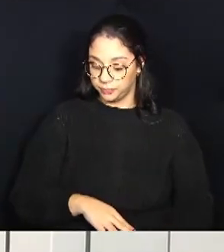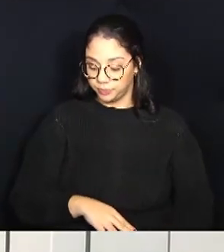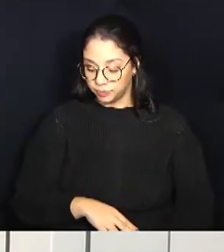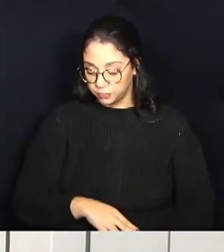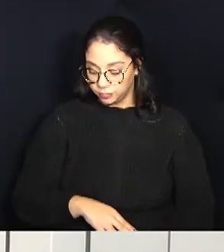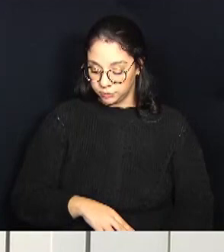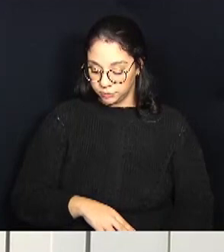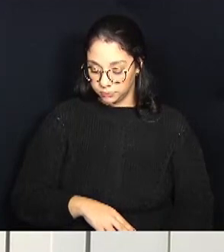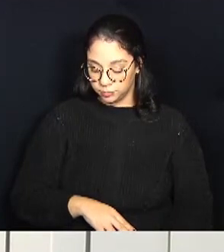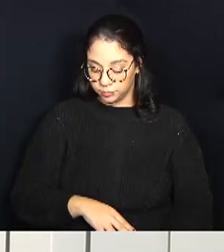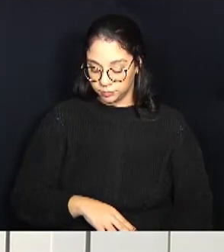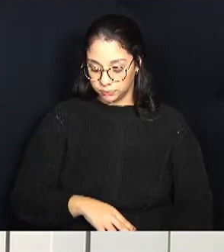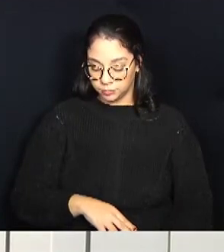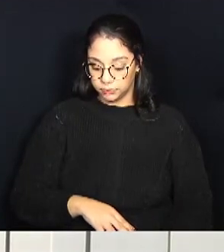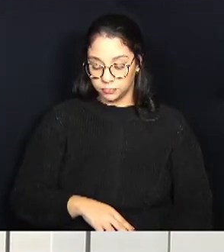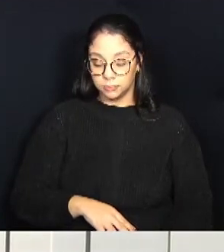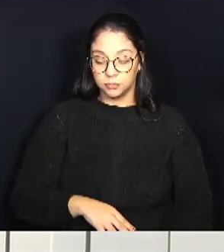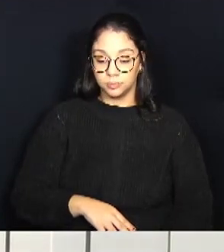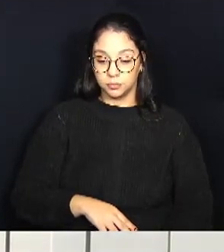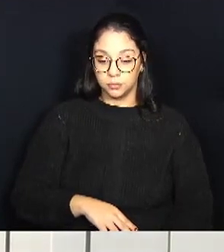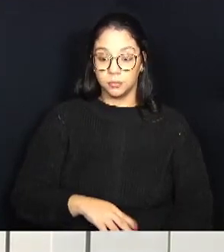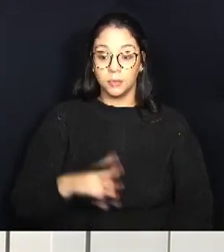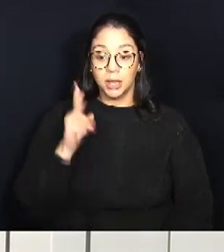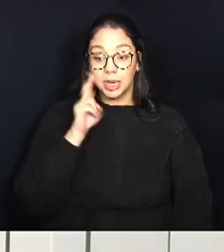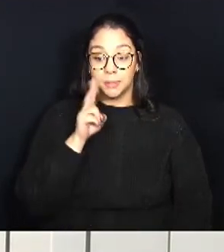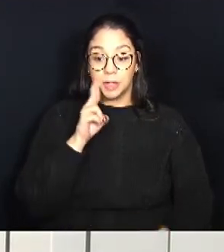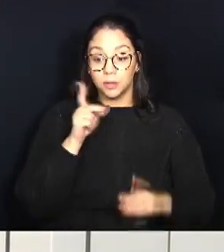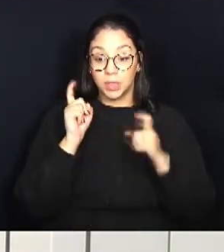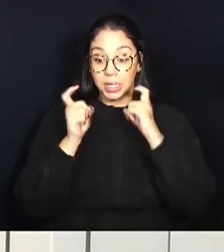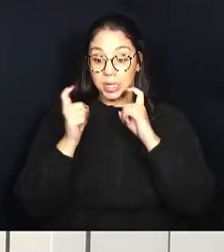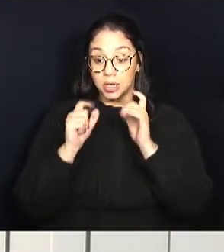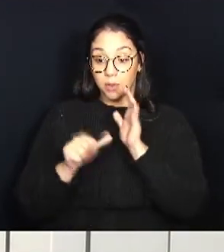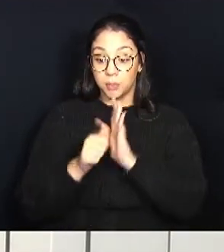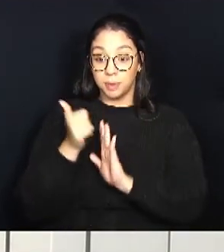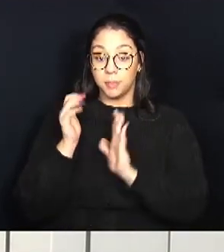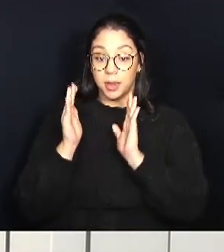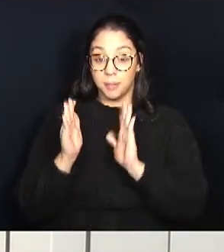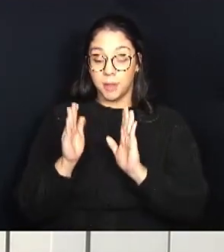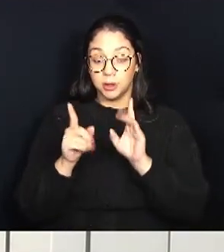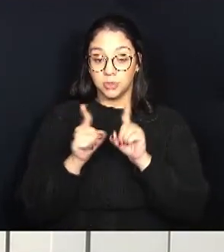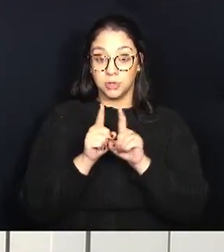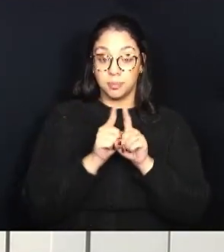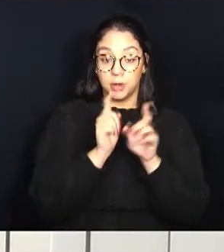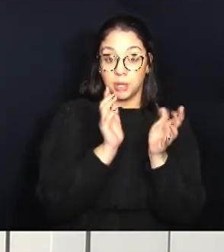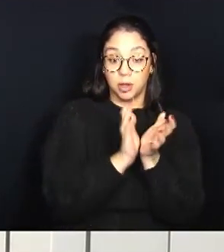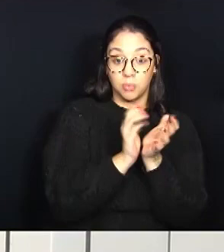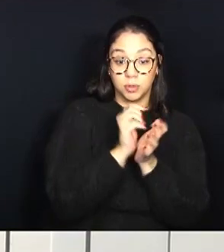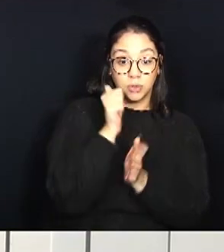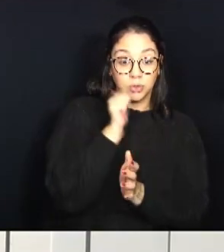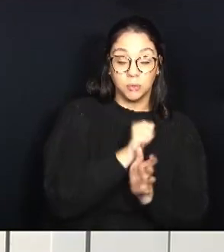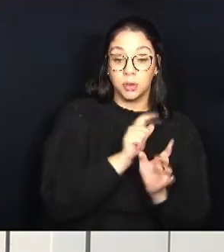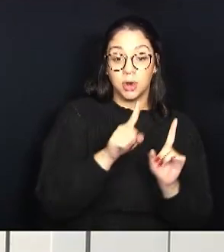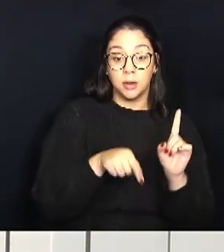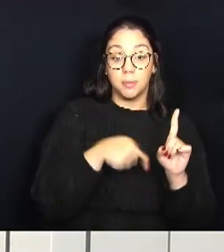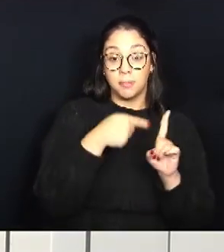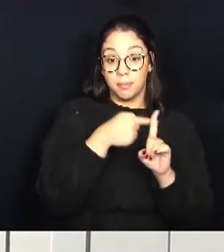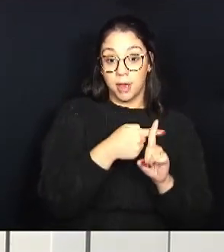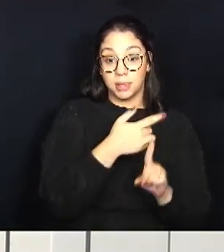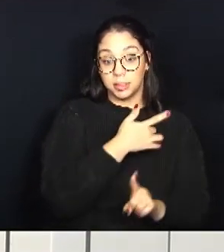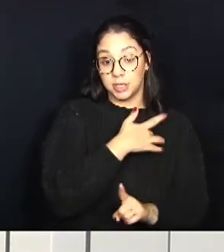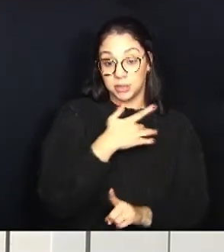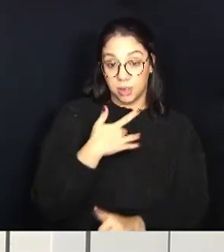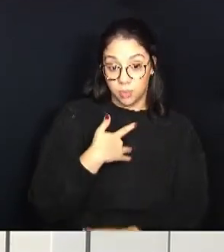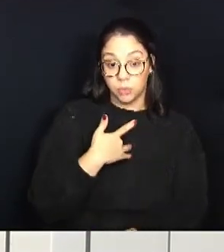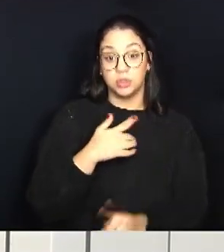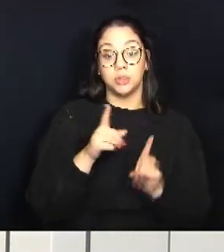Lembrando que essa reunião da primeira parte, a reunião da Comissão da Mulher em conjunto com a Comissão de Saúde e a